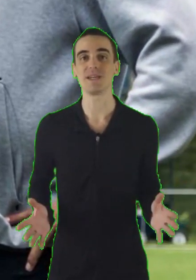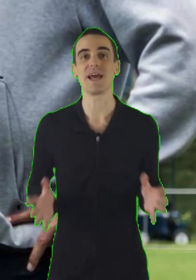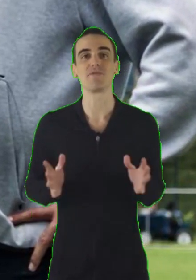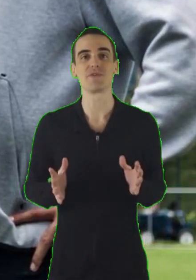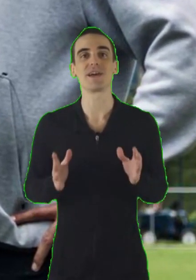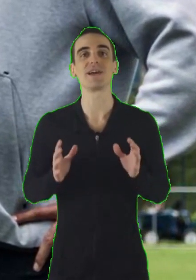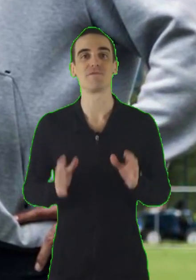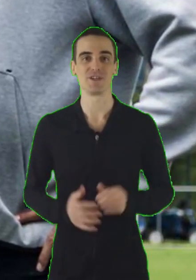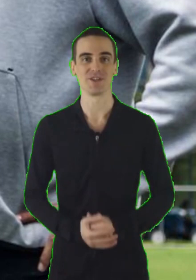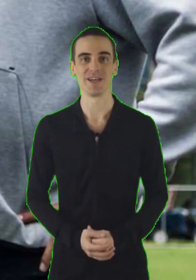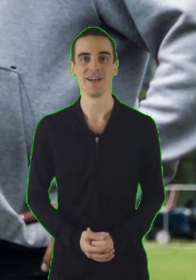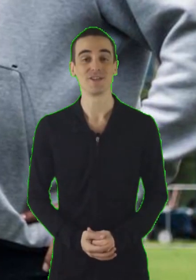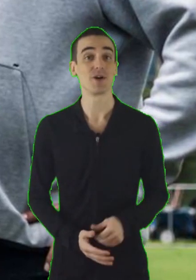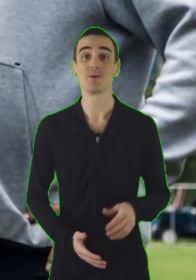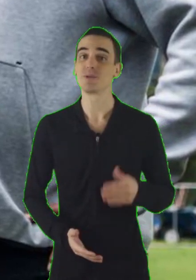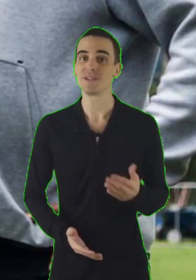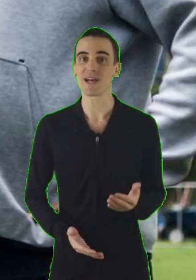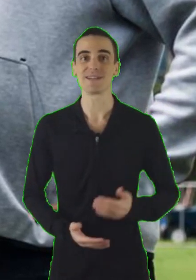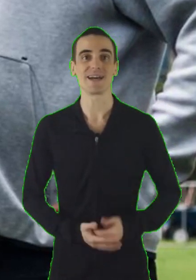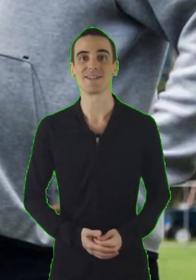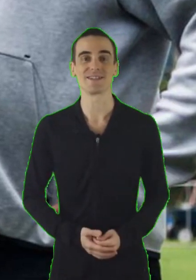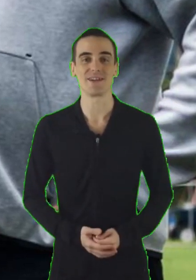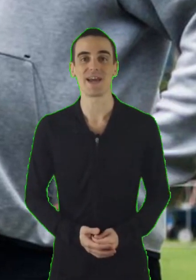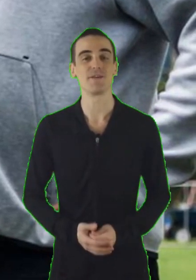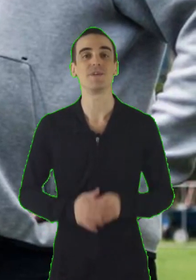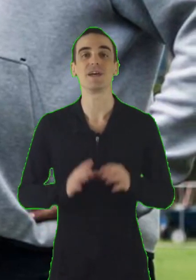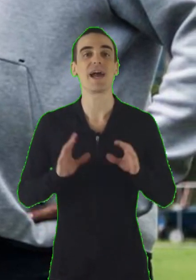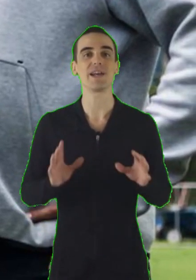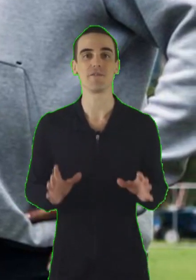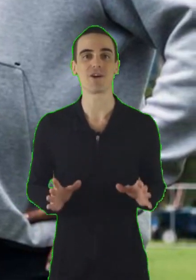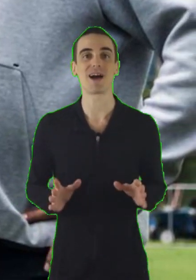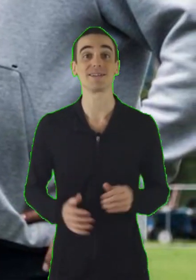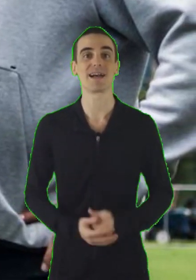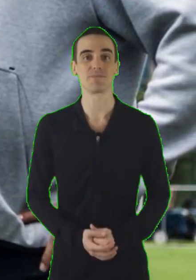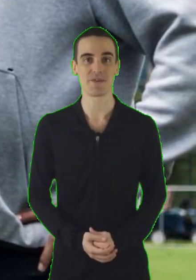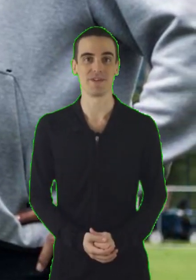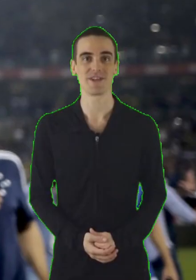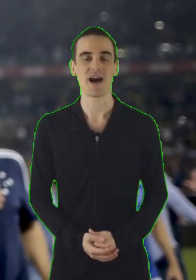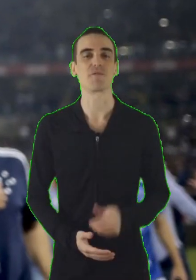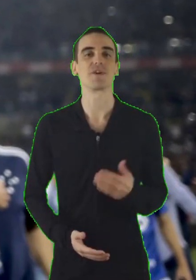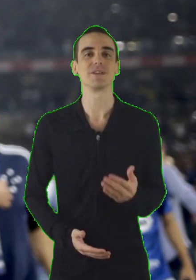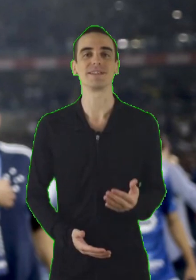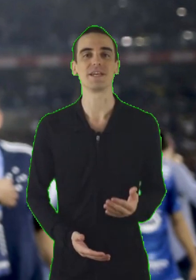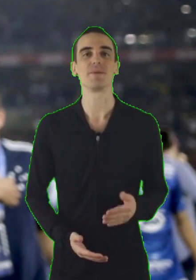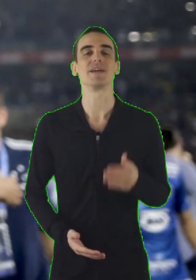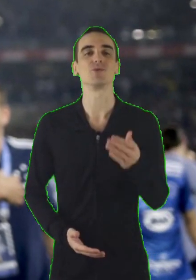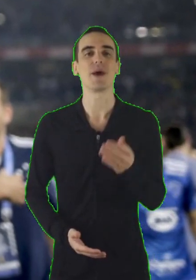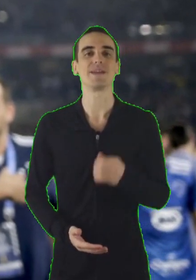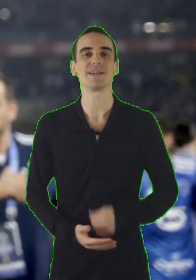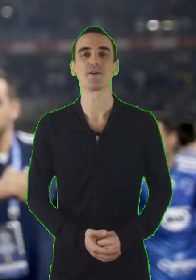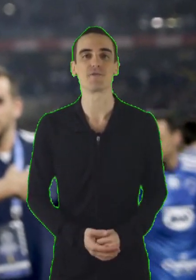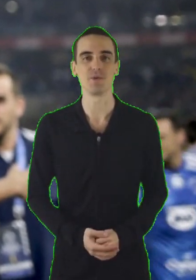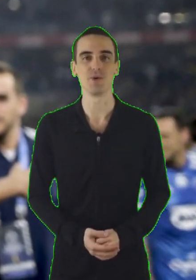YouTube continuar divulgando essas informações para você. Obrigado! Continuando. Sem pensar duas